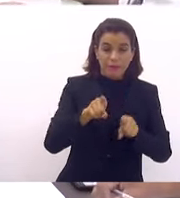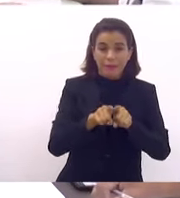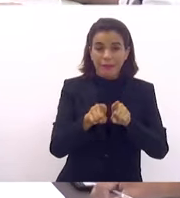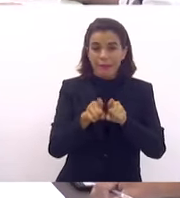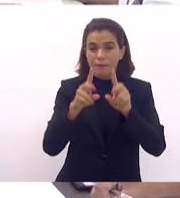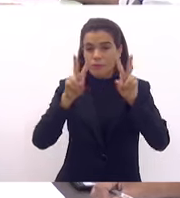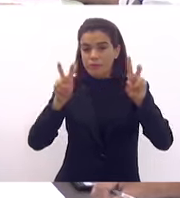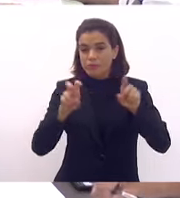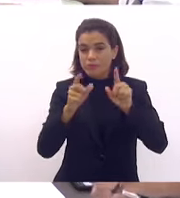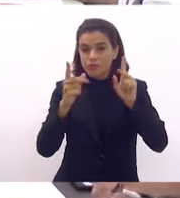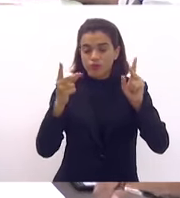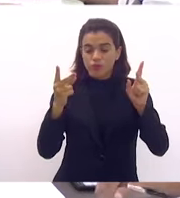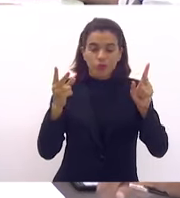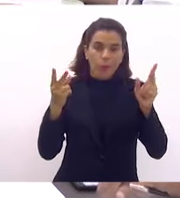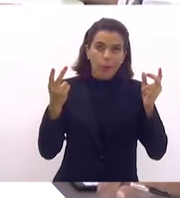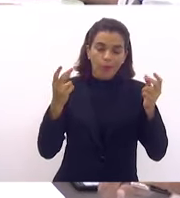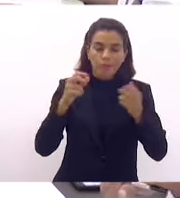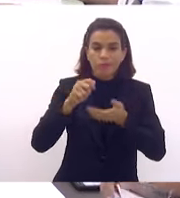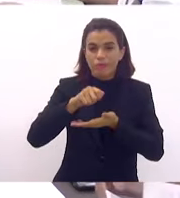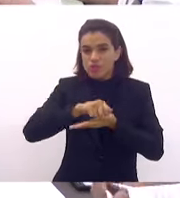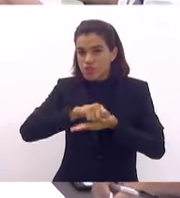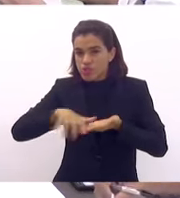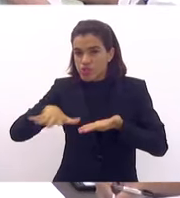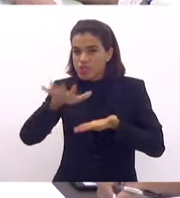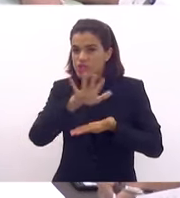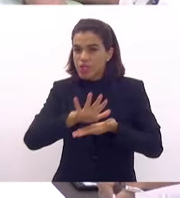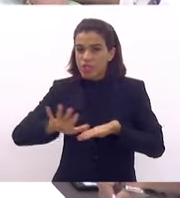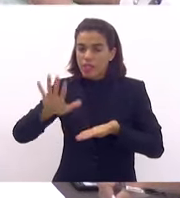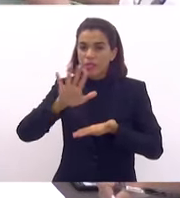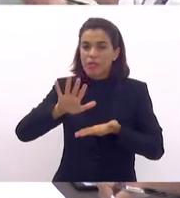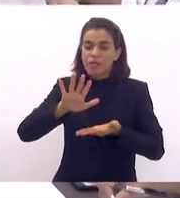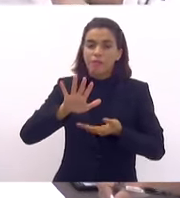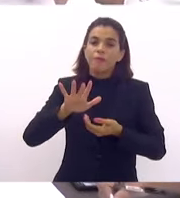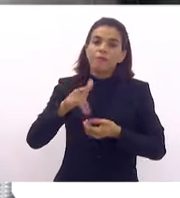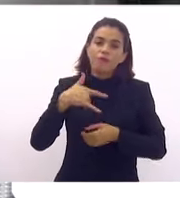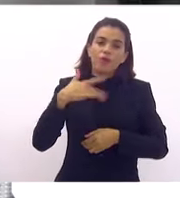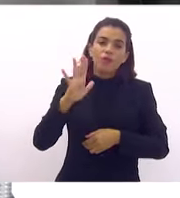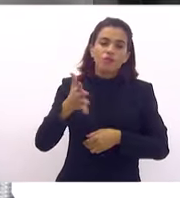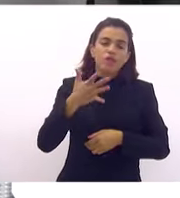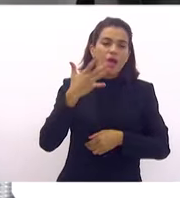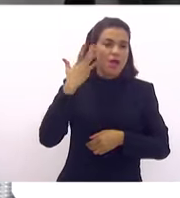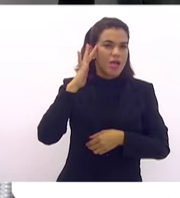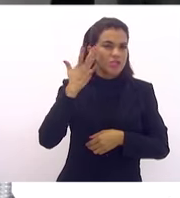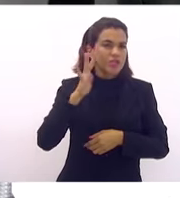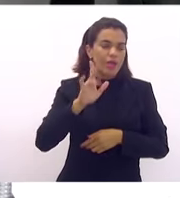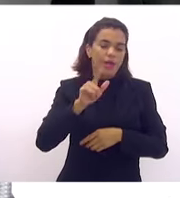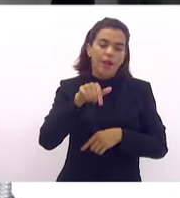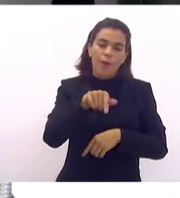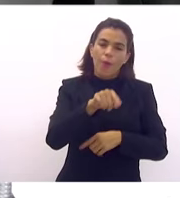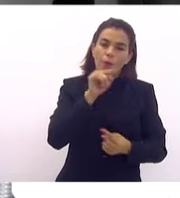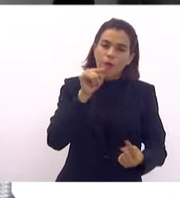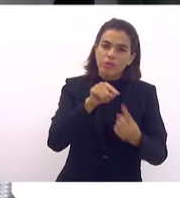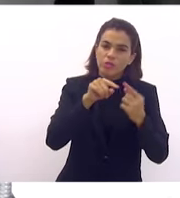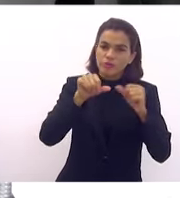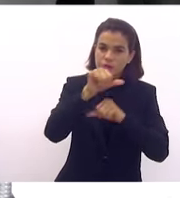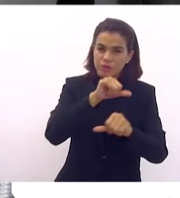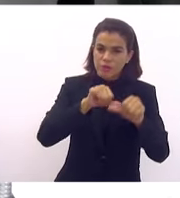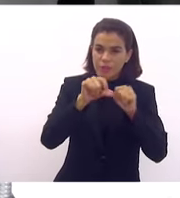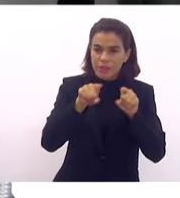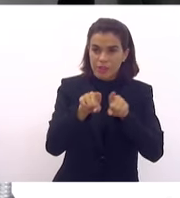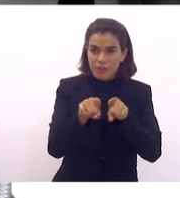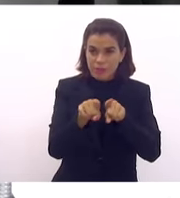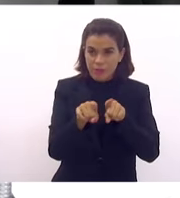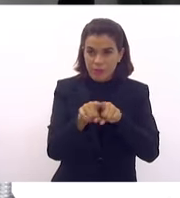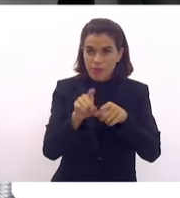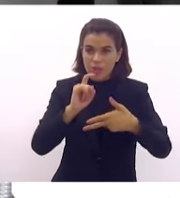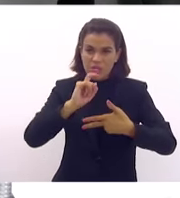despesas, aquela despesa genérica, e o artigo 6º, que, se eu não me engano, já era objeto aí de alteração do doutor Serginho, o Poder